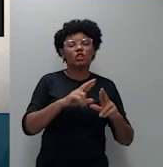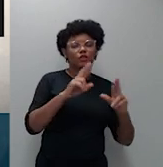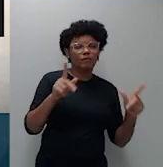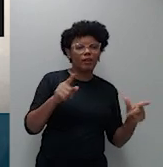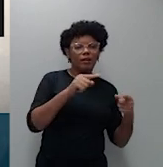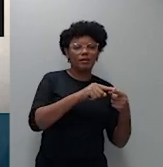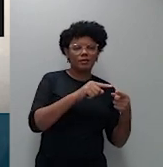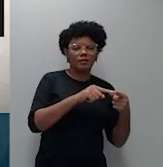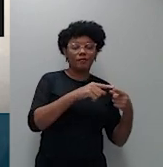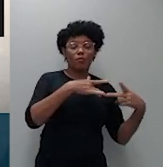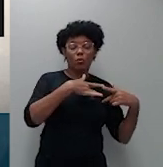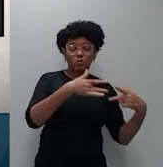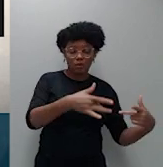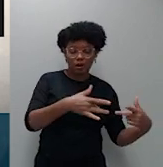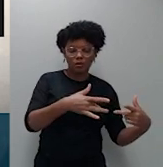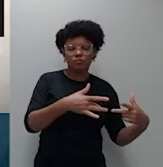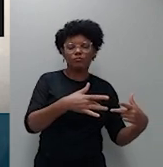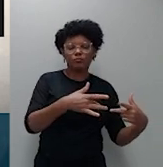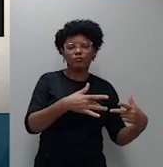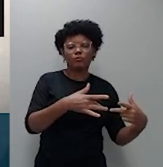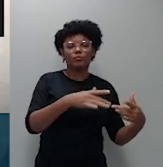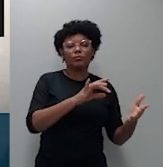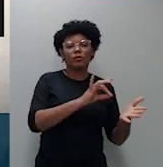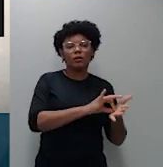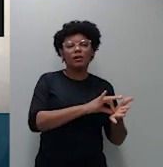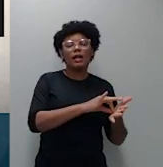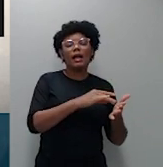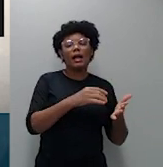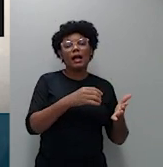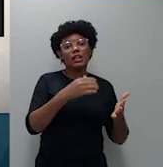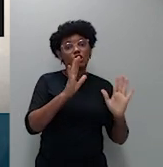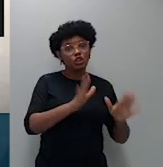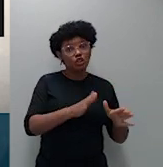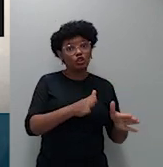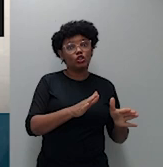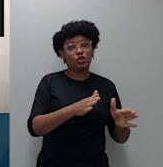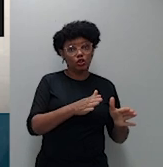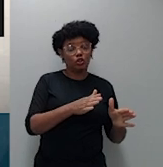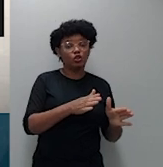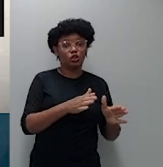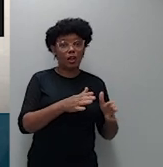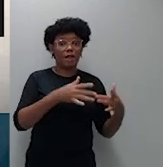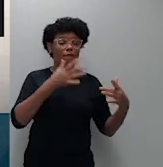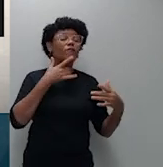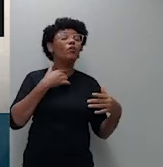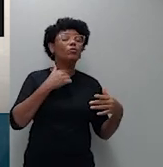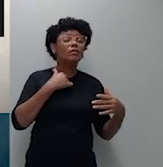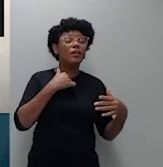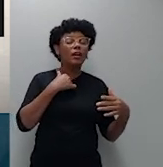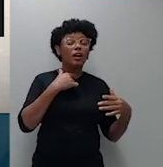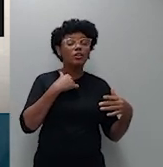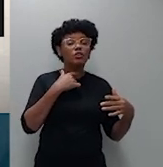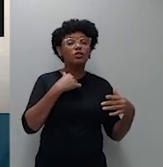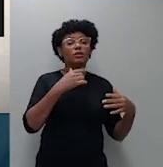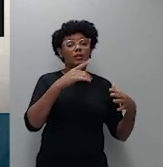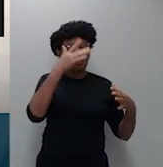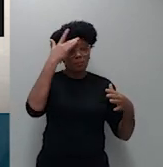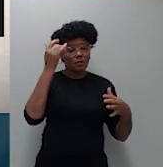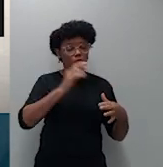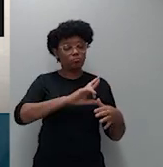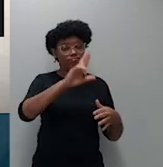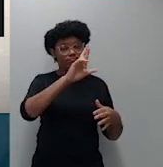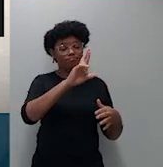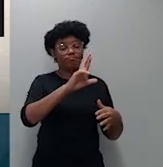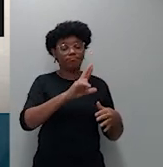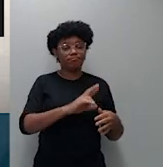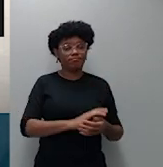ou convencional aquele cuja destinação decorre da vontade do instituidor integrantes da